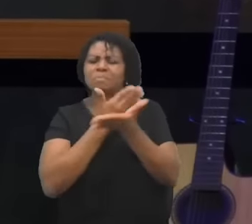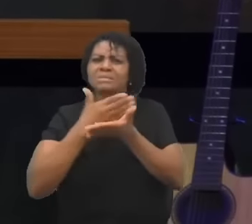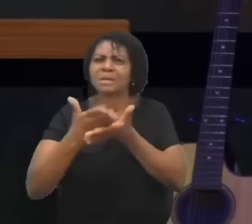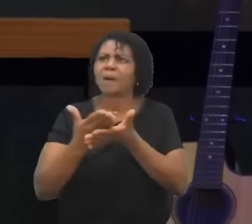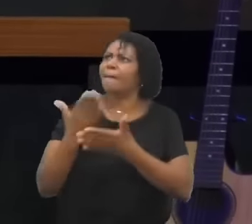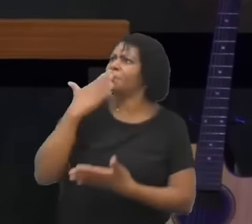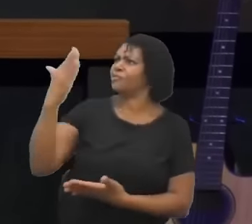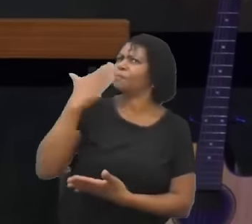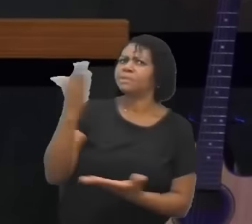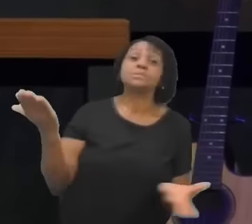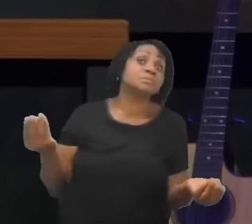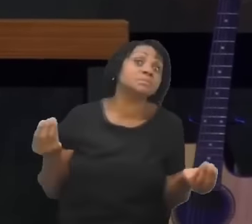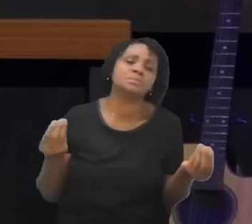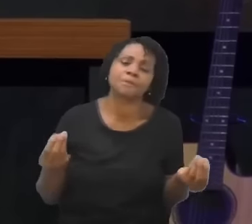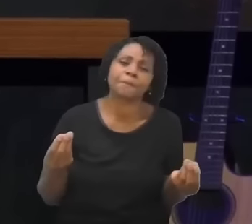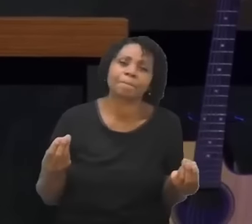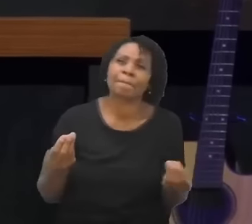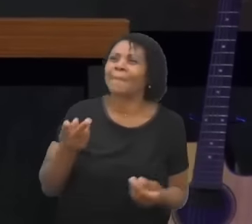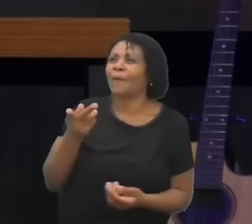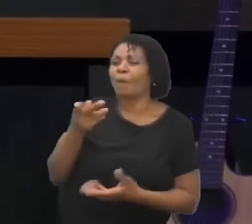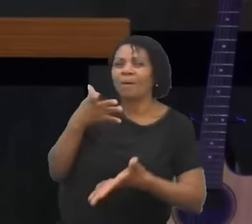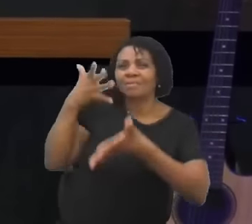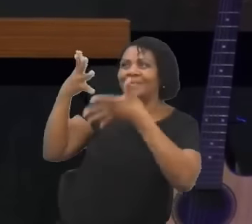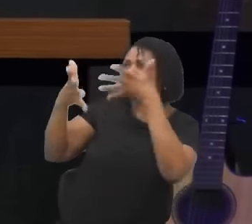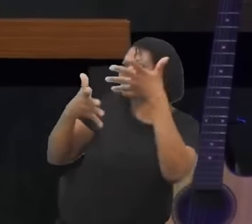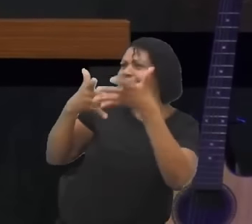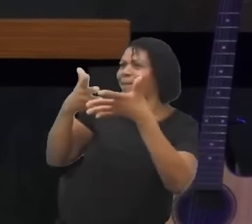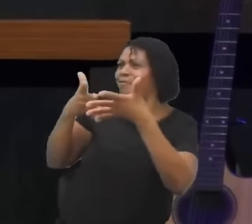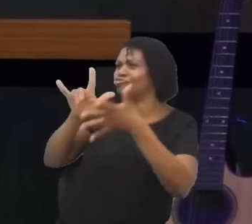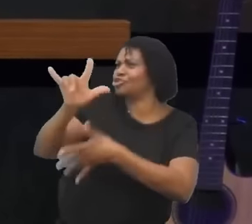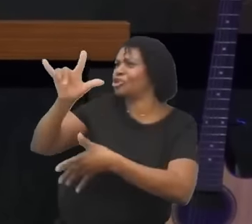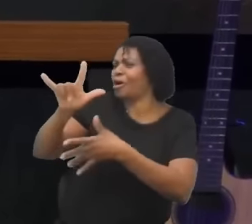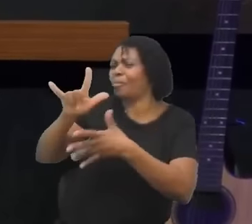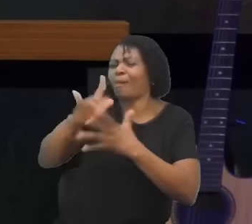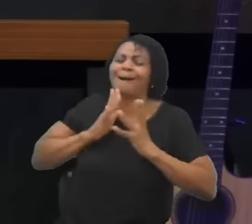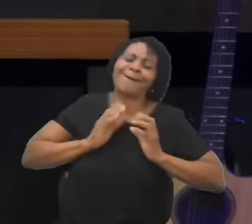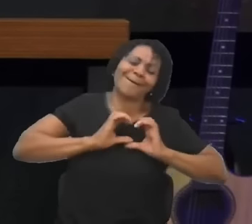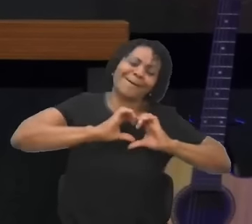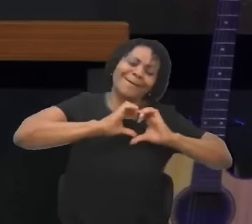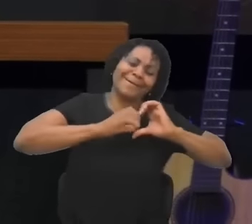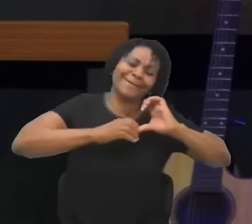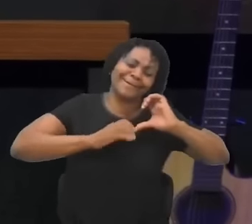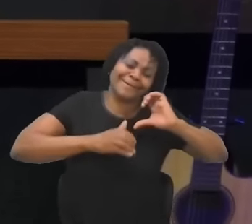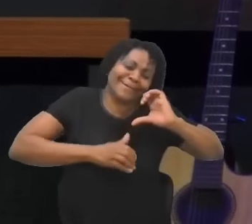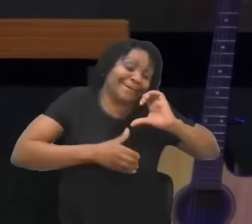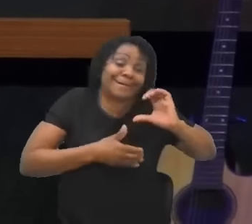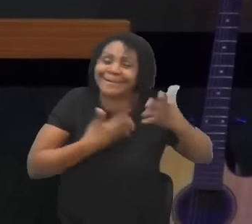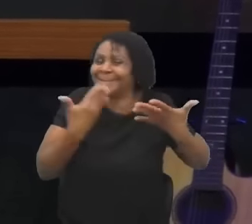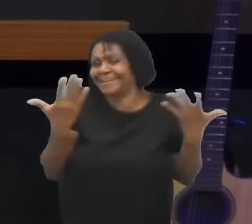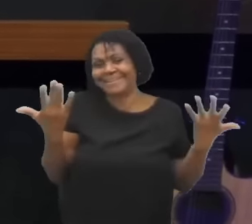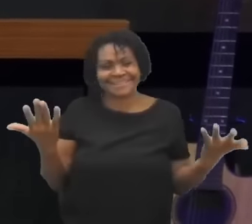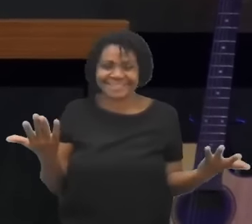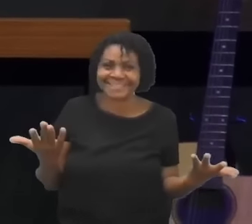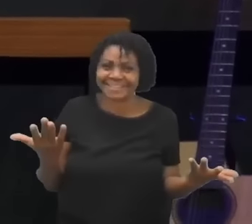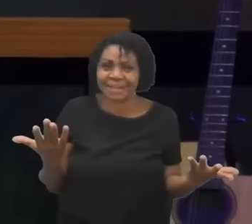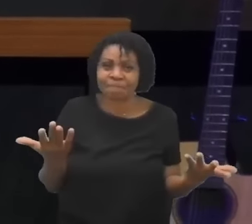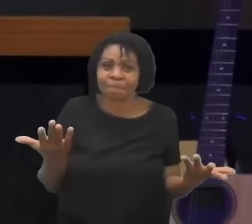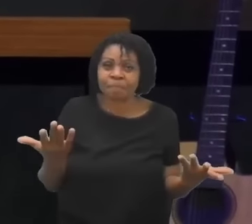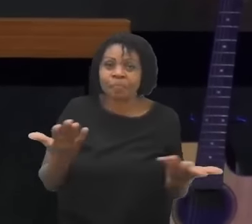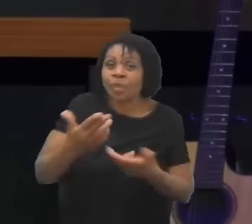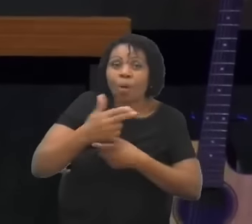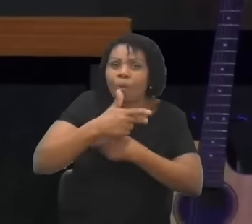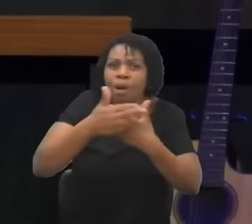pedir algo. Agora, quando ele fala alguma coisa, você se derrete. Você dá sem ele pedir. Ele fala alguma coisa